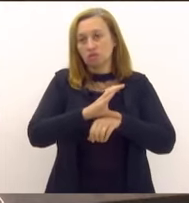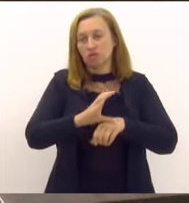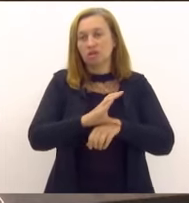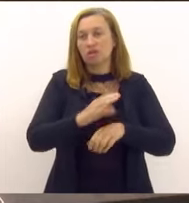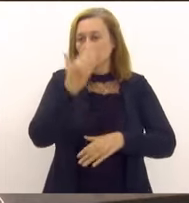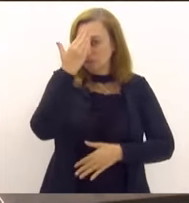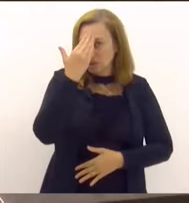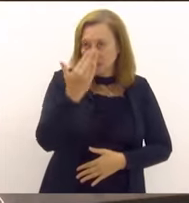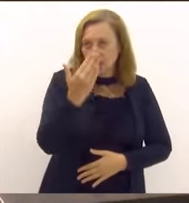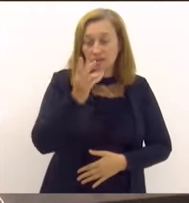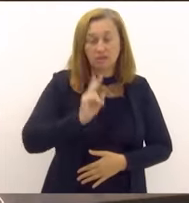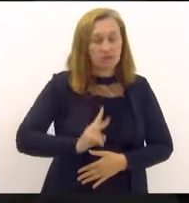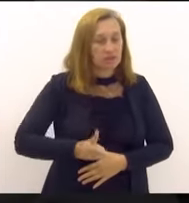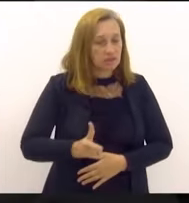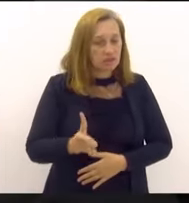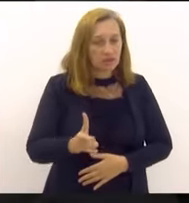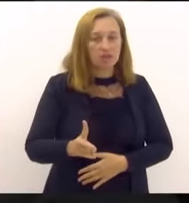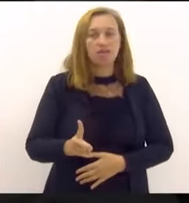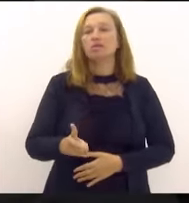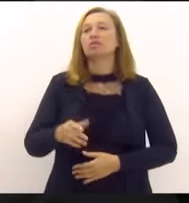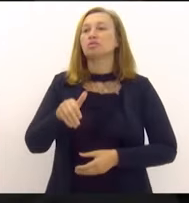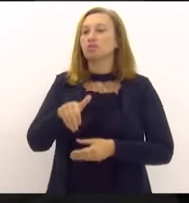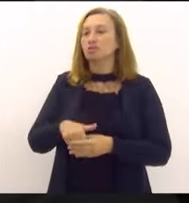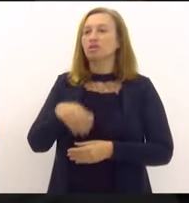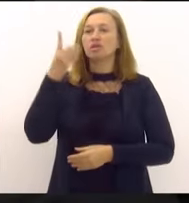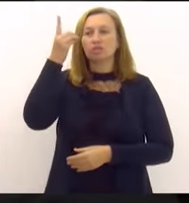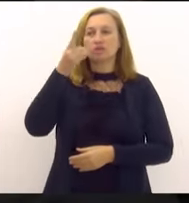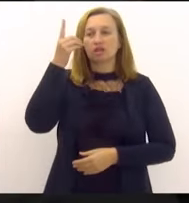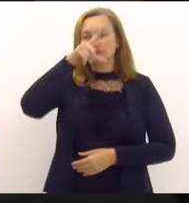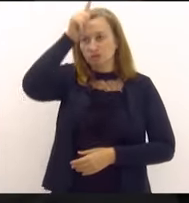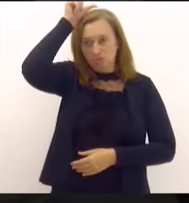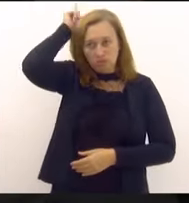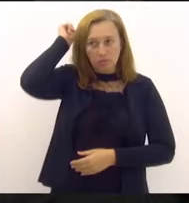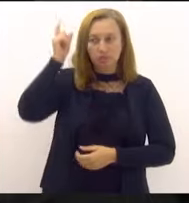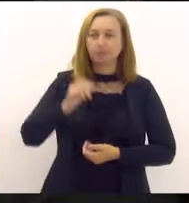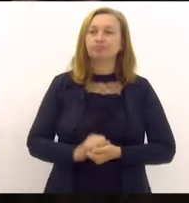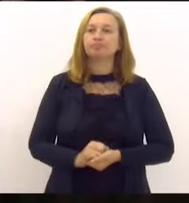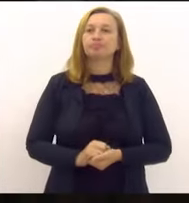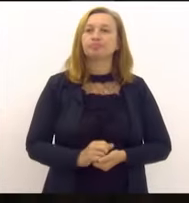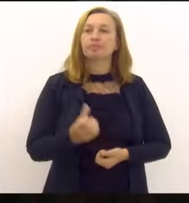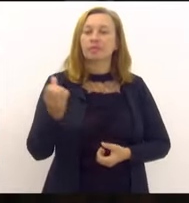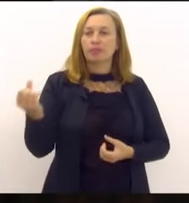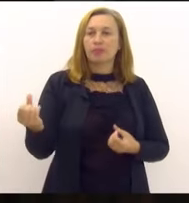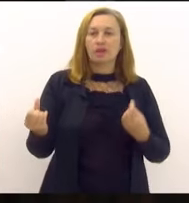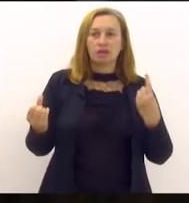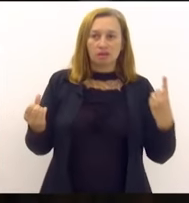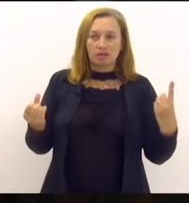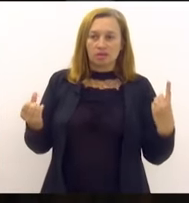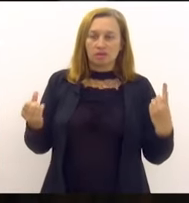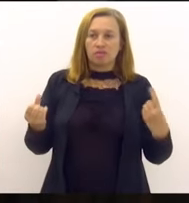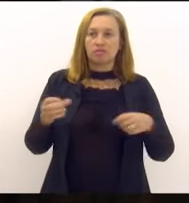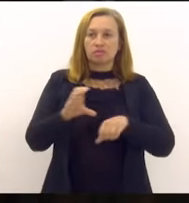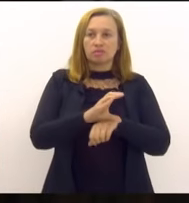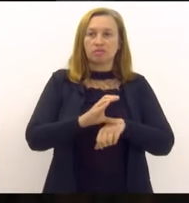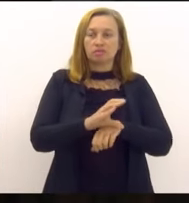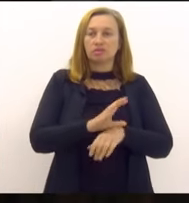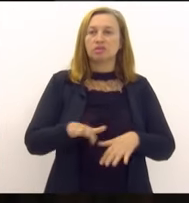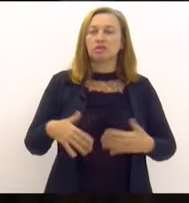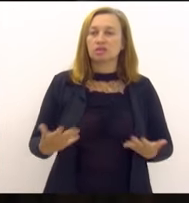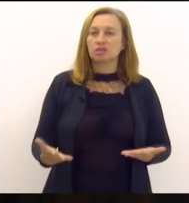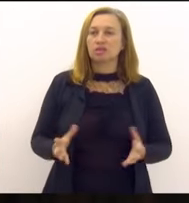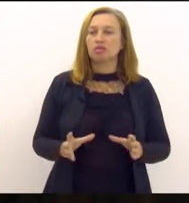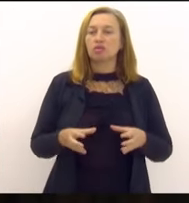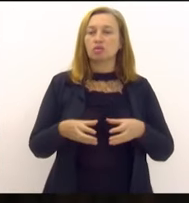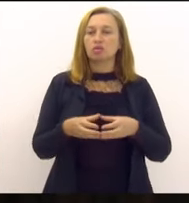Muito obrigado sempre pela maestria do voto, deputado Luiz Paulo. 6-1 pela constitucionalidade, então, pela Comissão